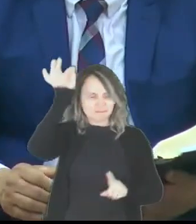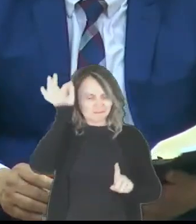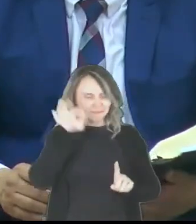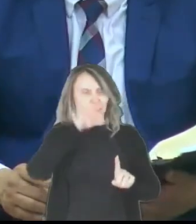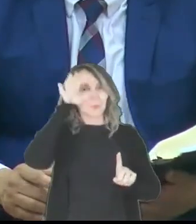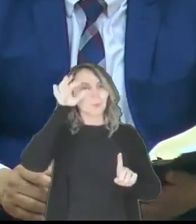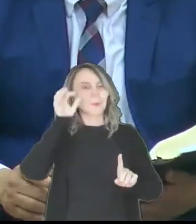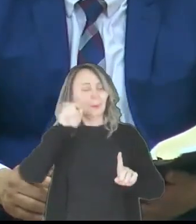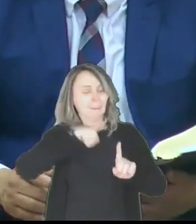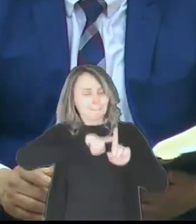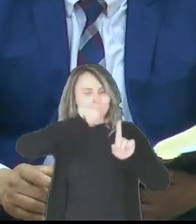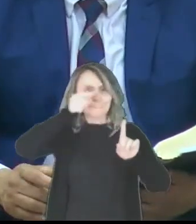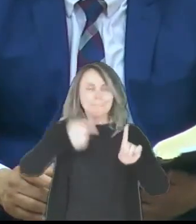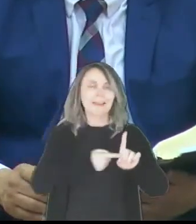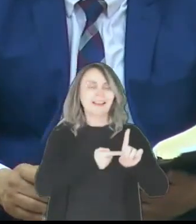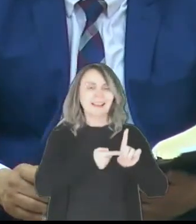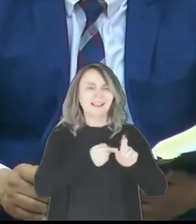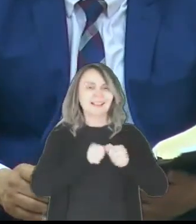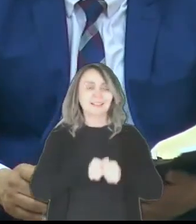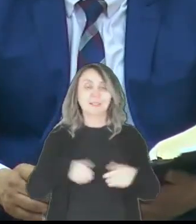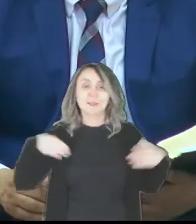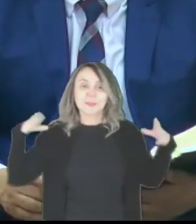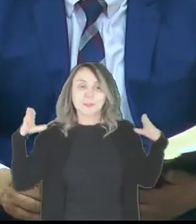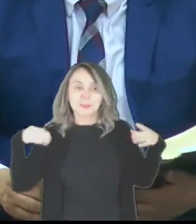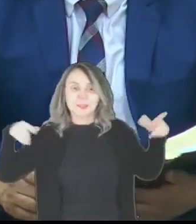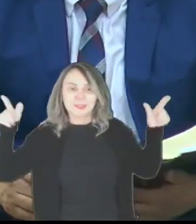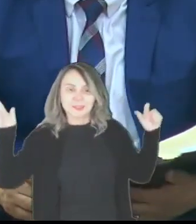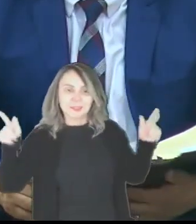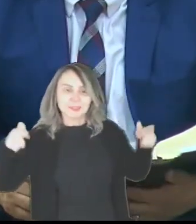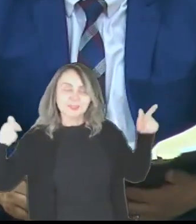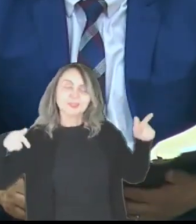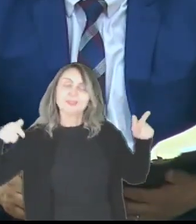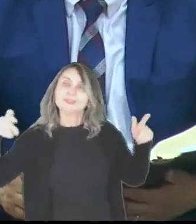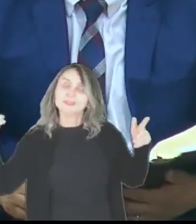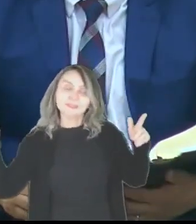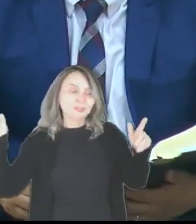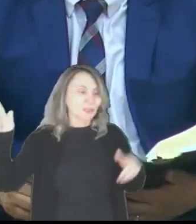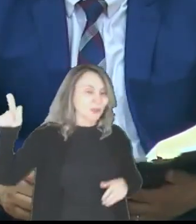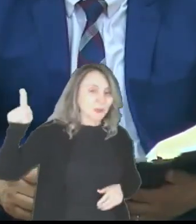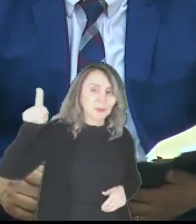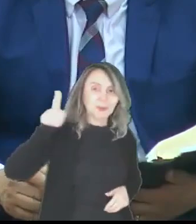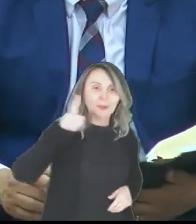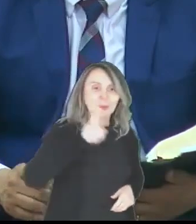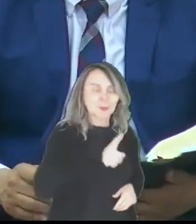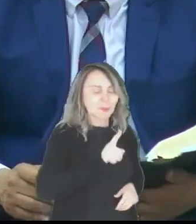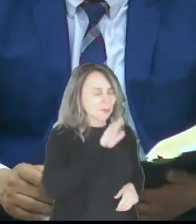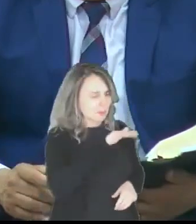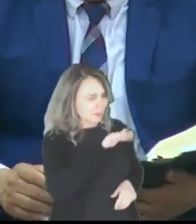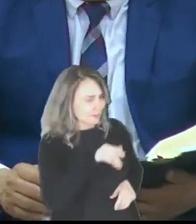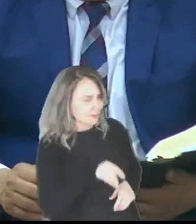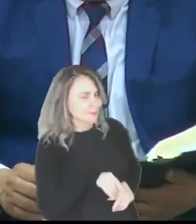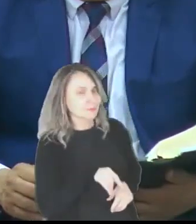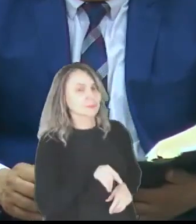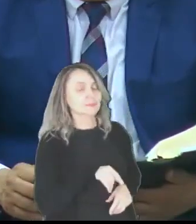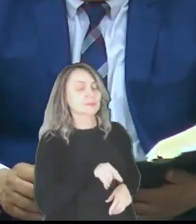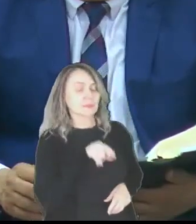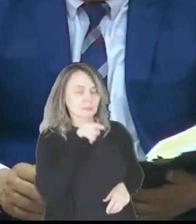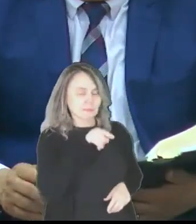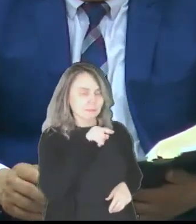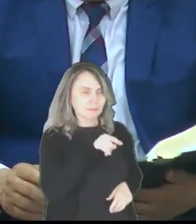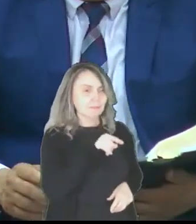do Senhor. A Bíblia diz que o anjo Gabriel visitou Maria e o anjo Gabriel disse: olha, mulher, sobre